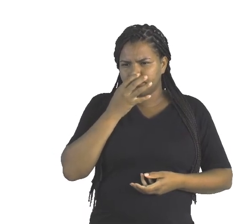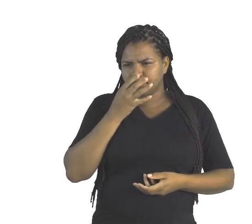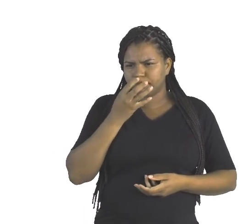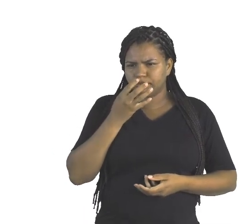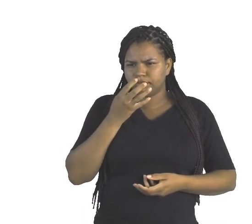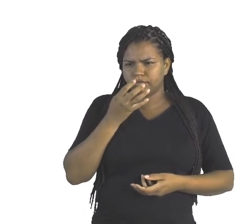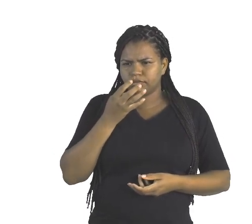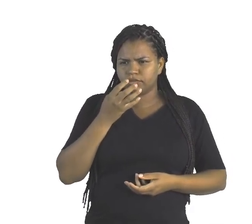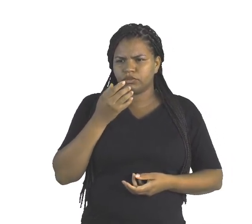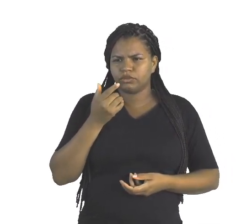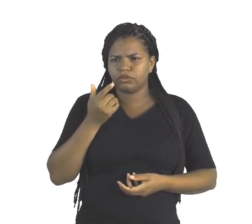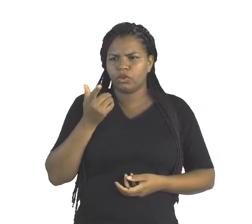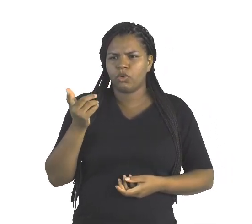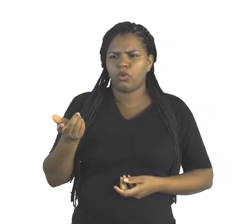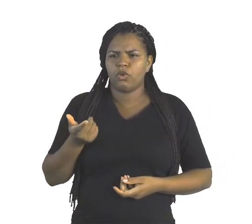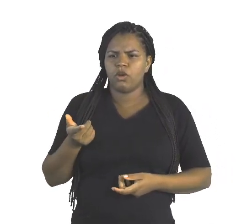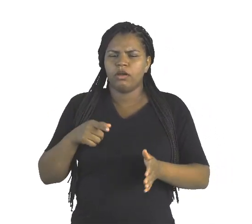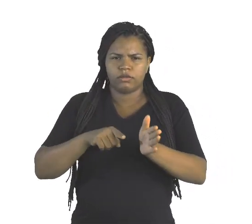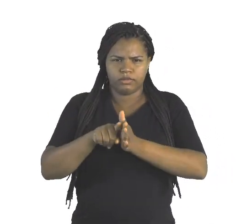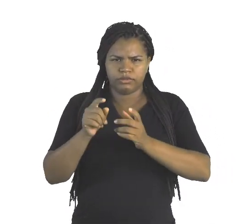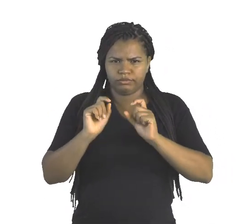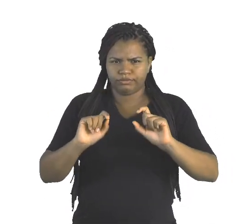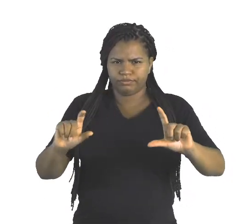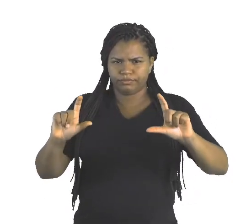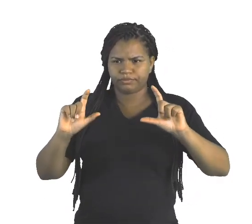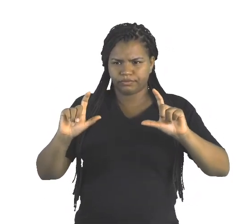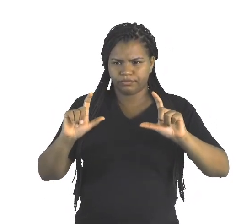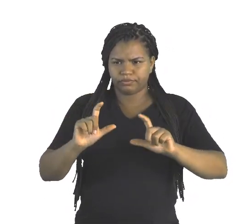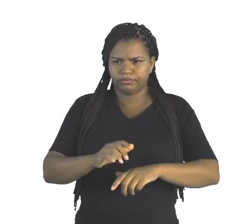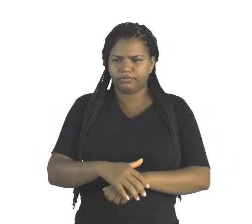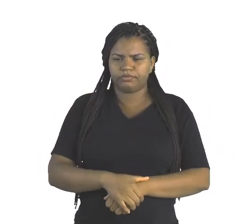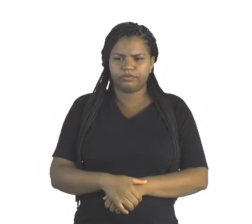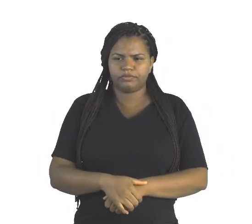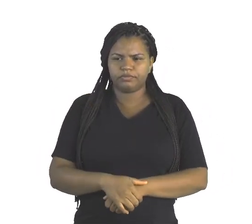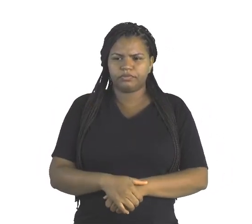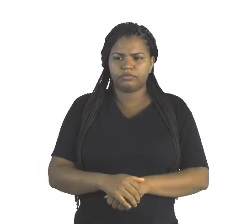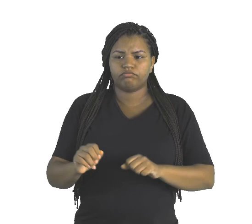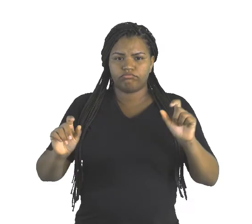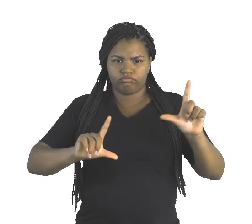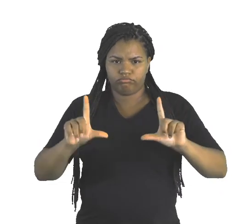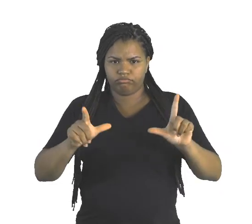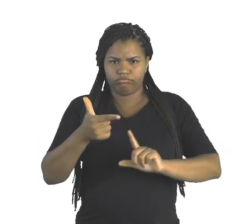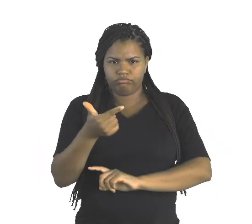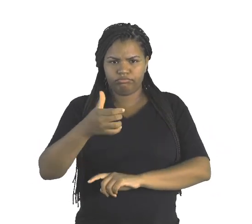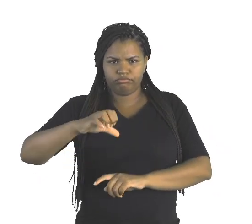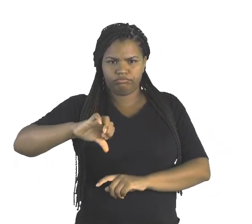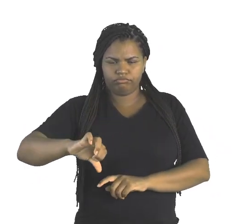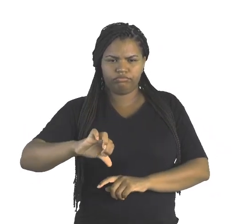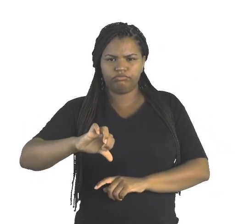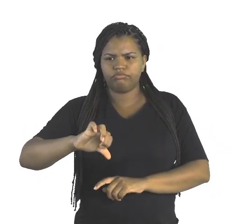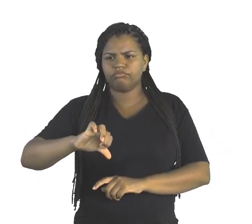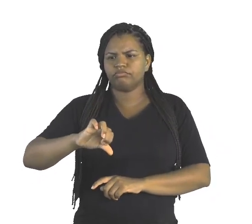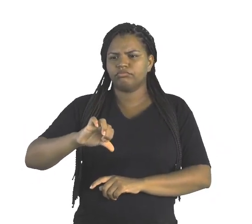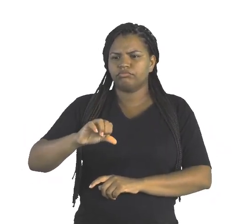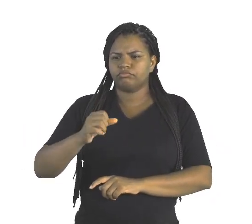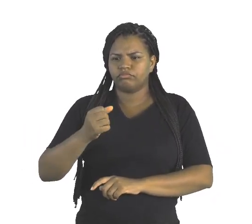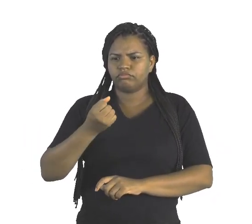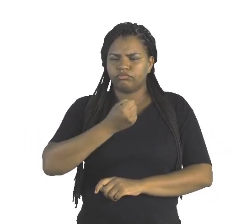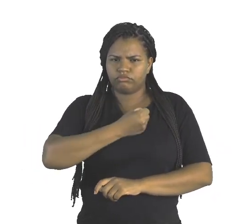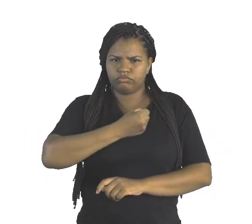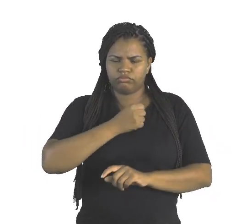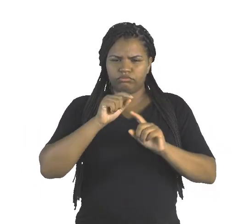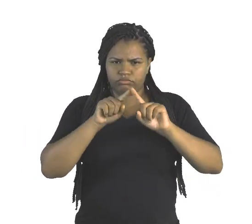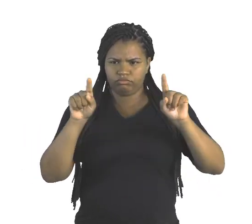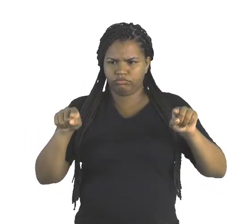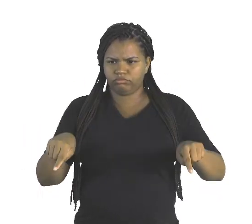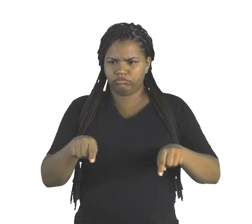seguinte probleminha que eu coloquei para vocês. Olha aí na tela de vocês. Um televisor de 29 polegadas possui em média uma potência de